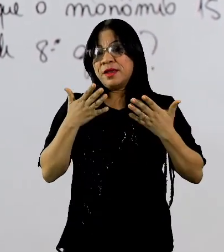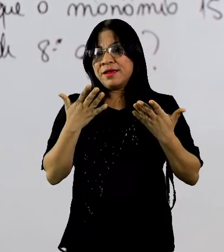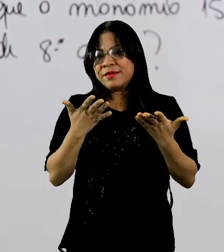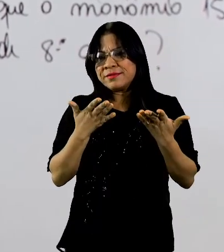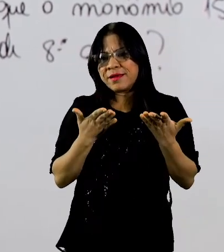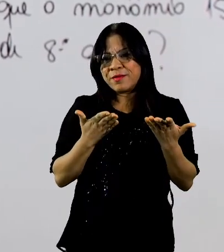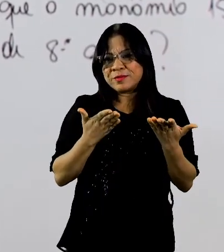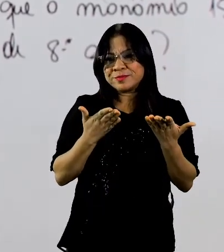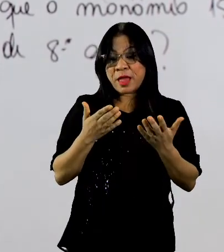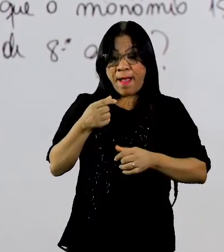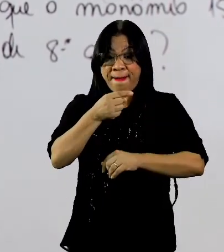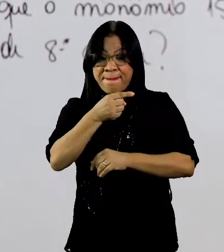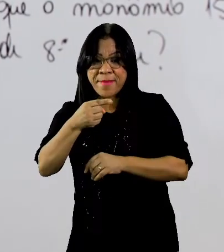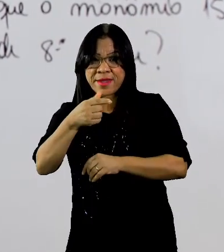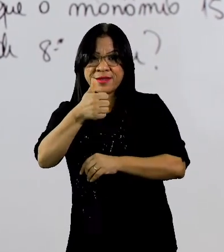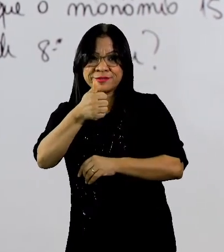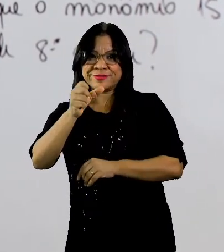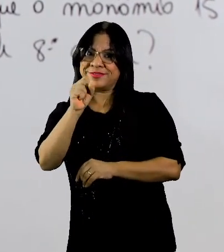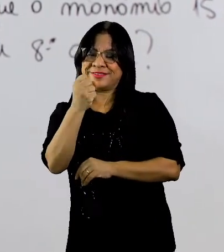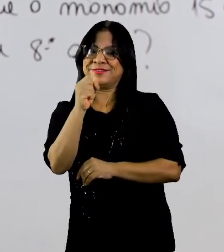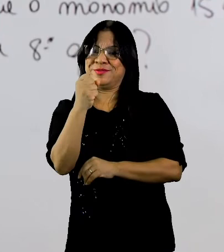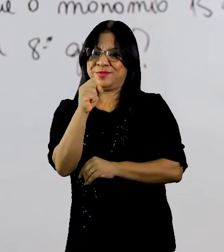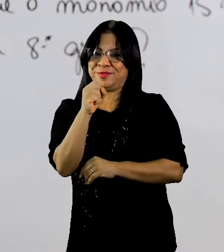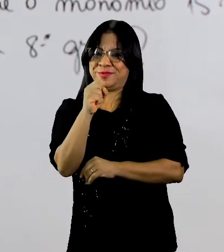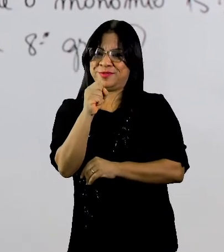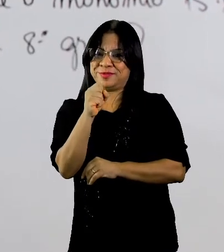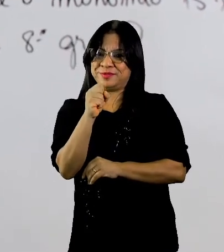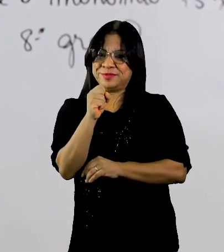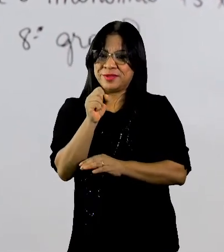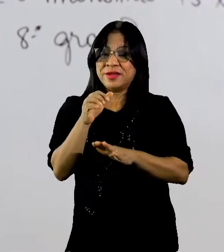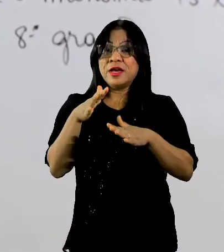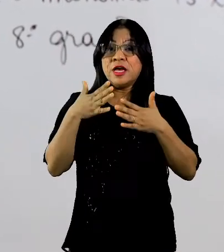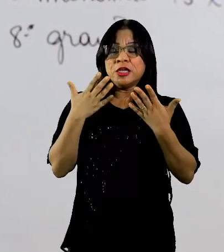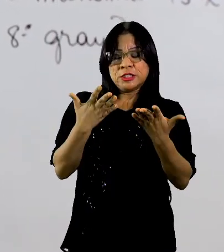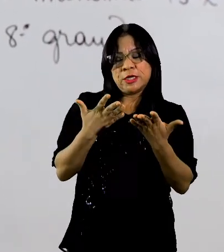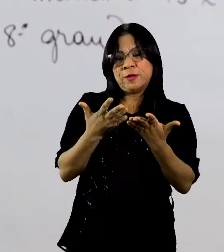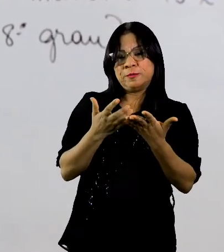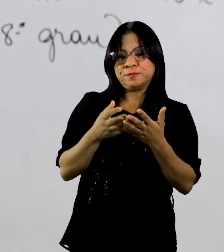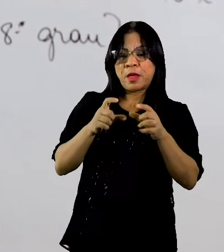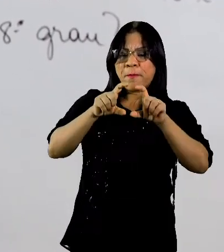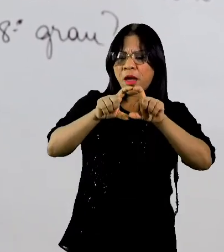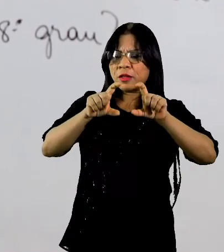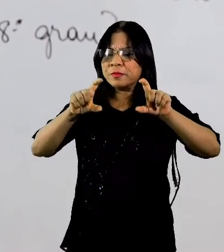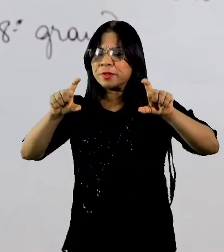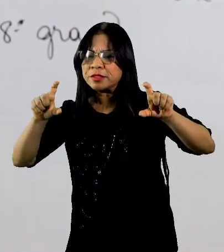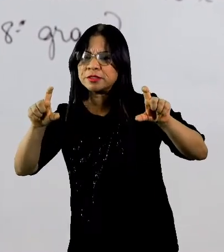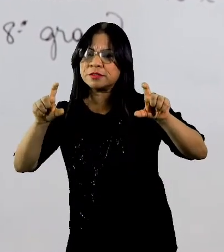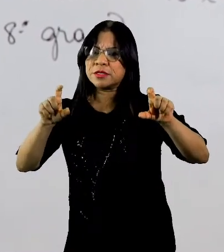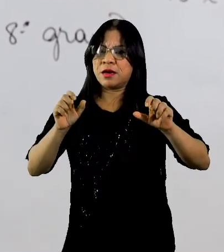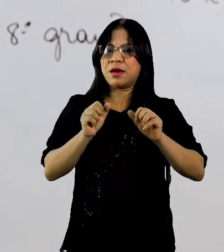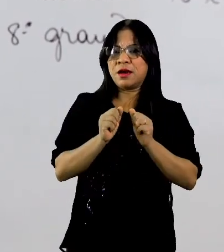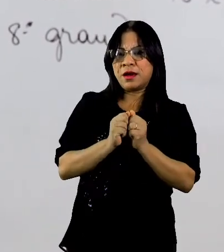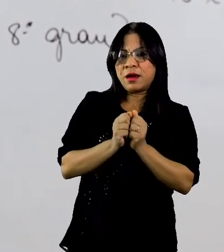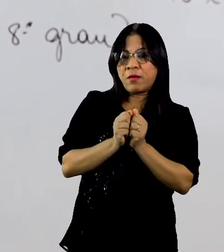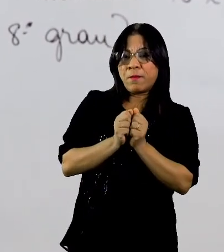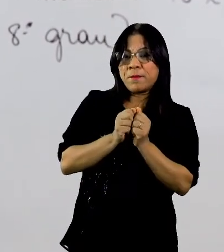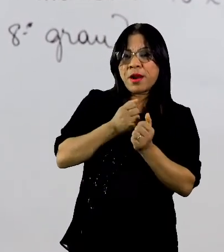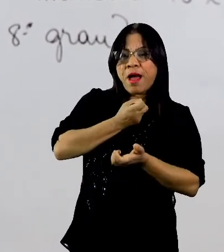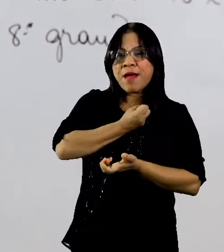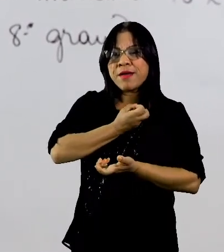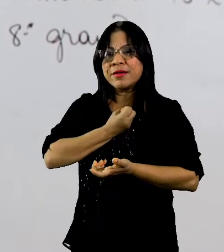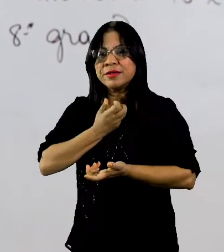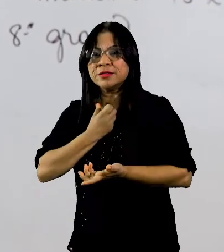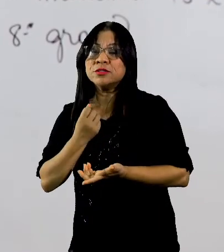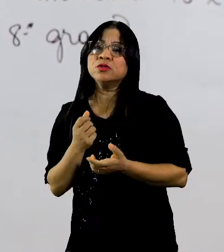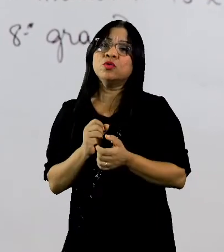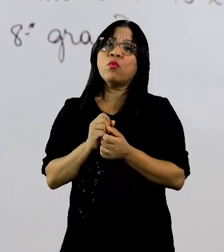compreendo? Que para essa expressão algébrica, para esses valores das minhas variáveis, ela assume valor numérico